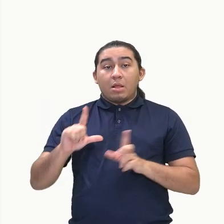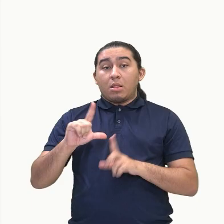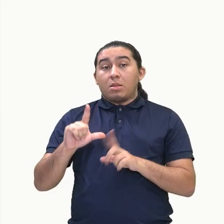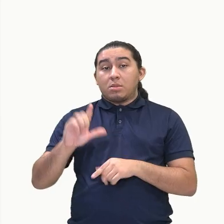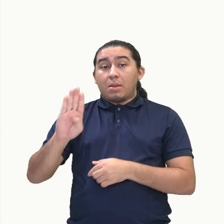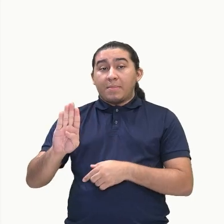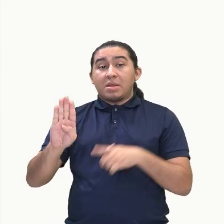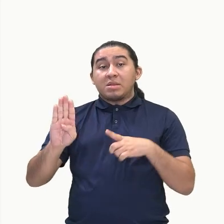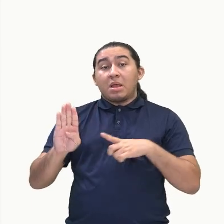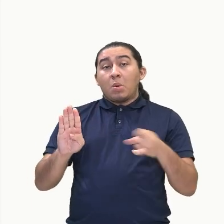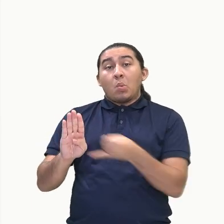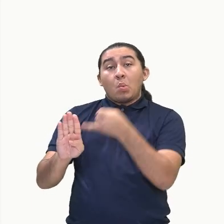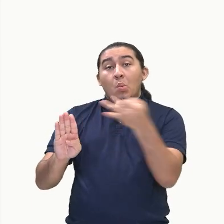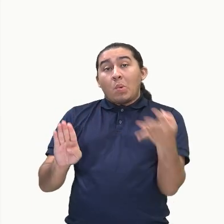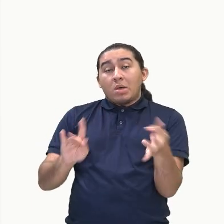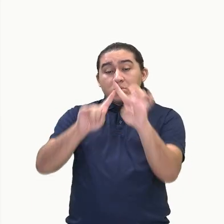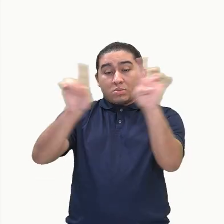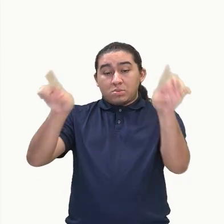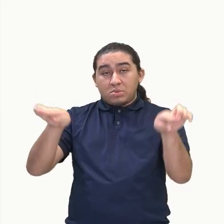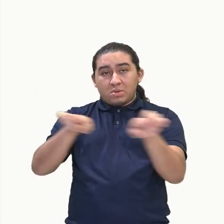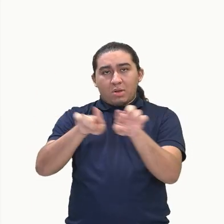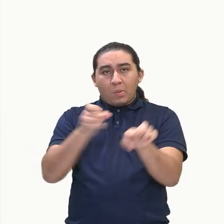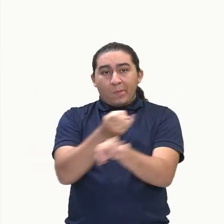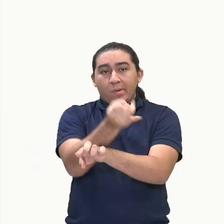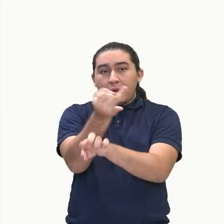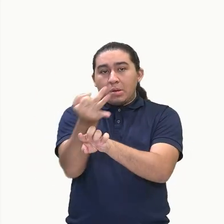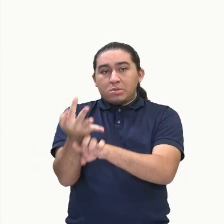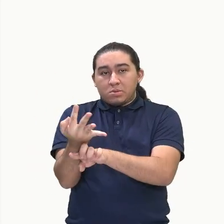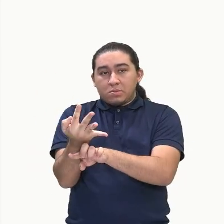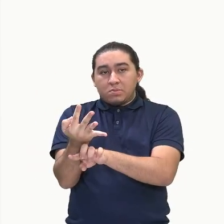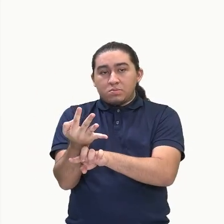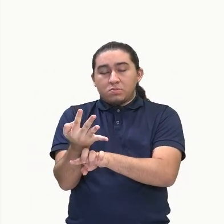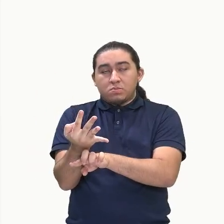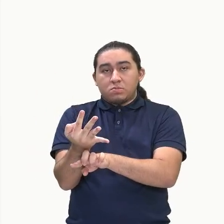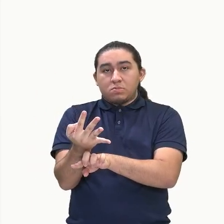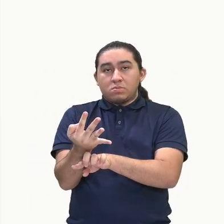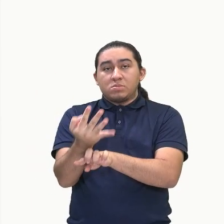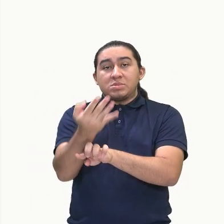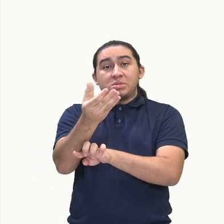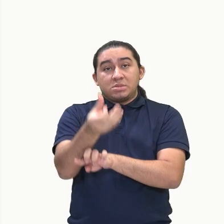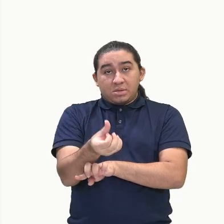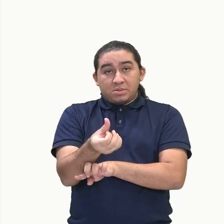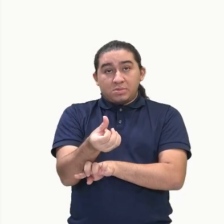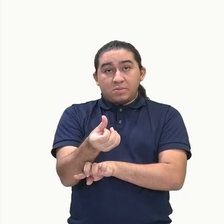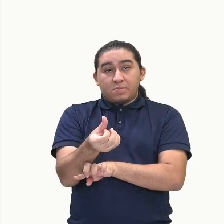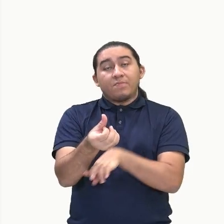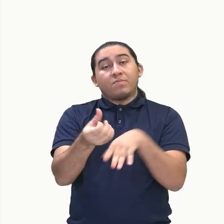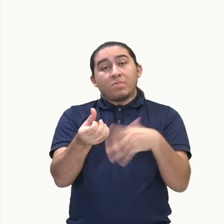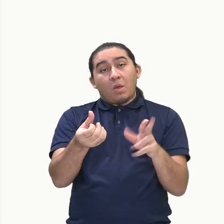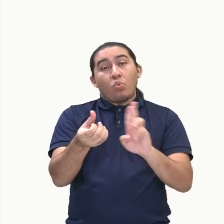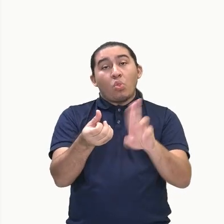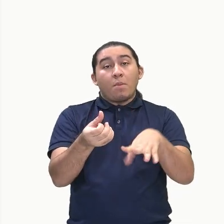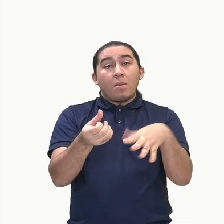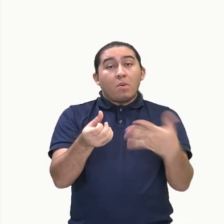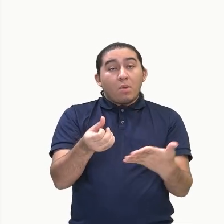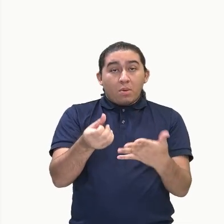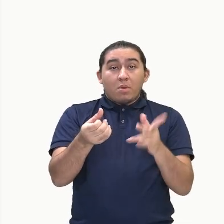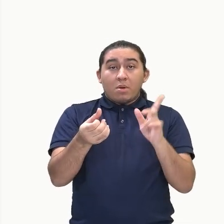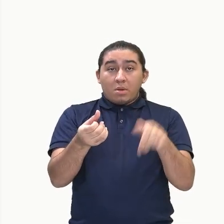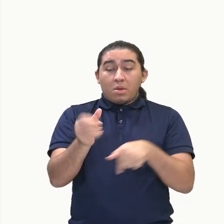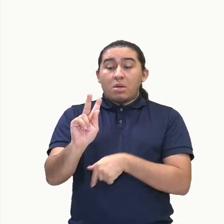lados? 1, 2, 3, 4, 5, 6. Então, nós temos aqui um exemplo